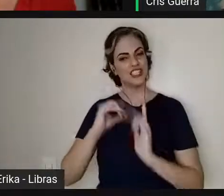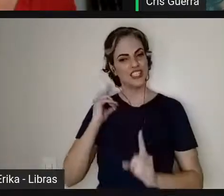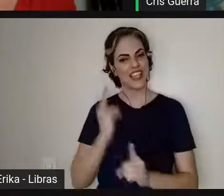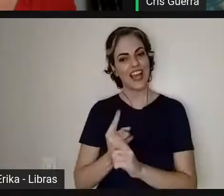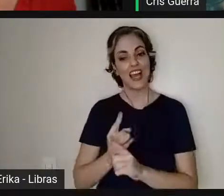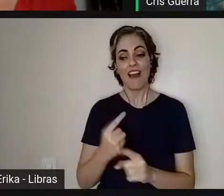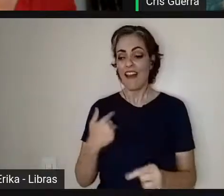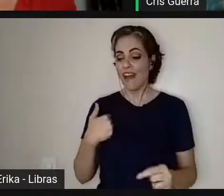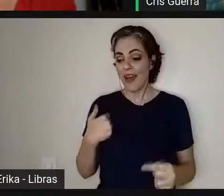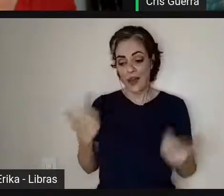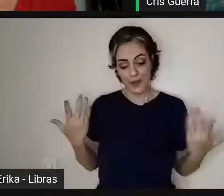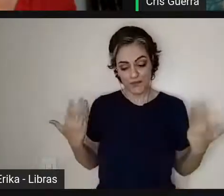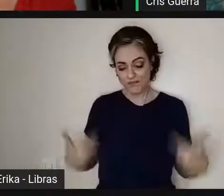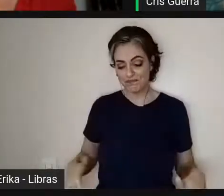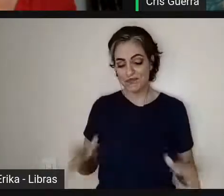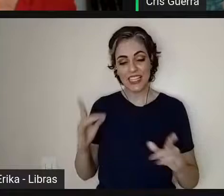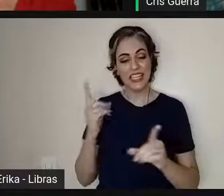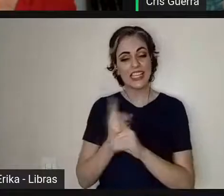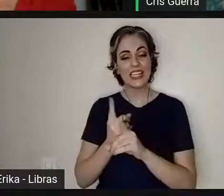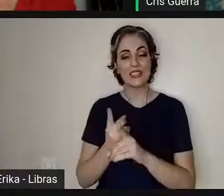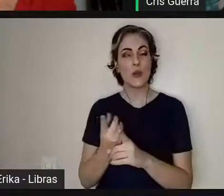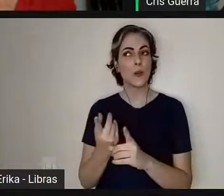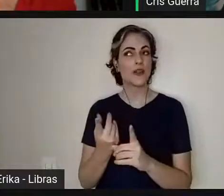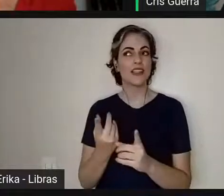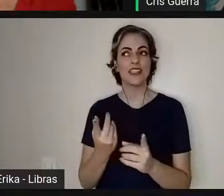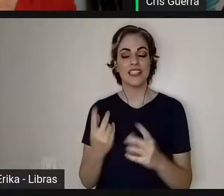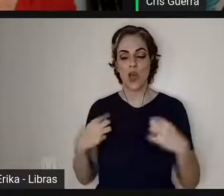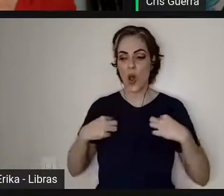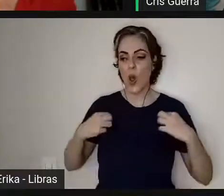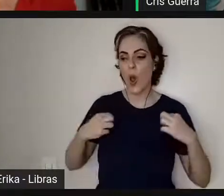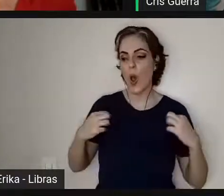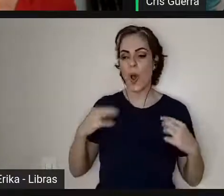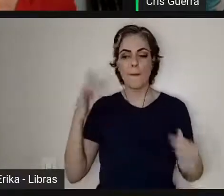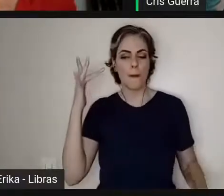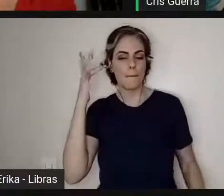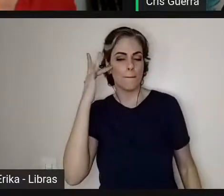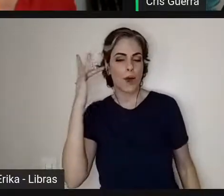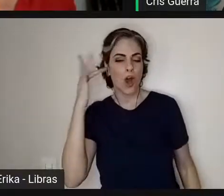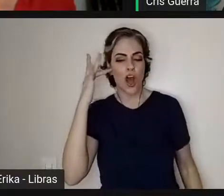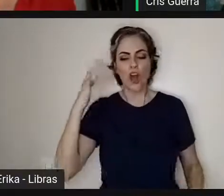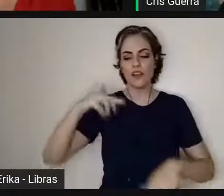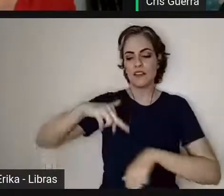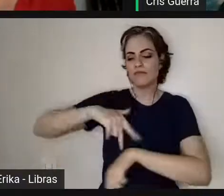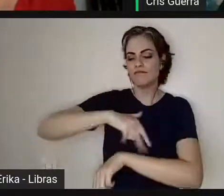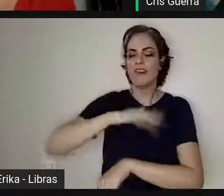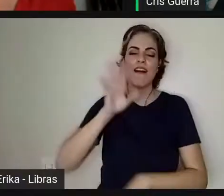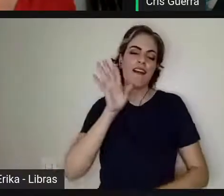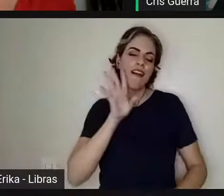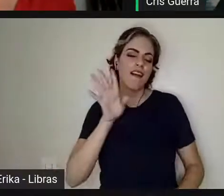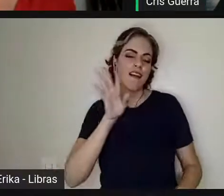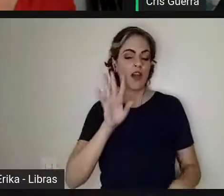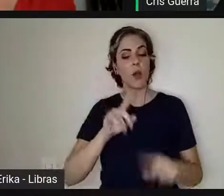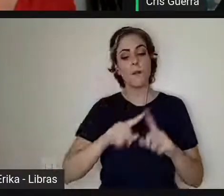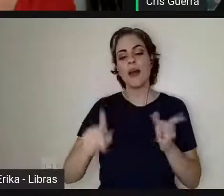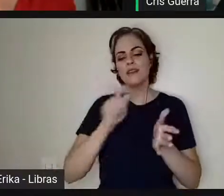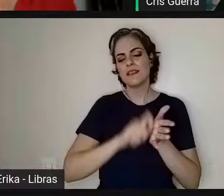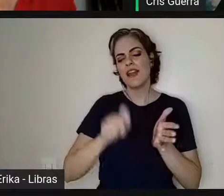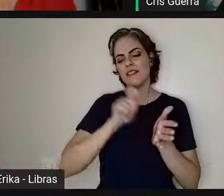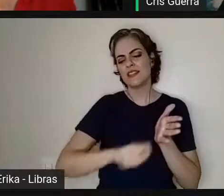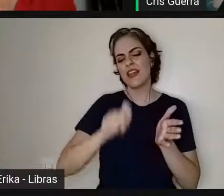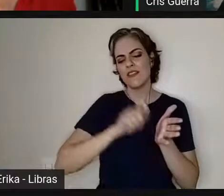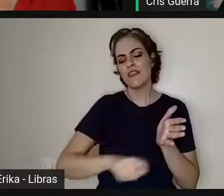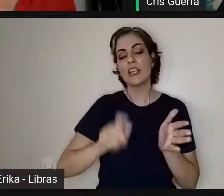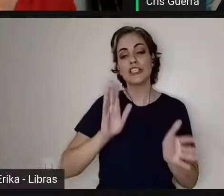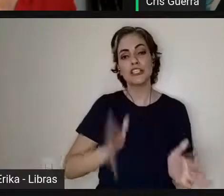descobri uma relação com a roupa, com a moda, que foi muito legal. Mas de tanto escrever, eu já estava na